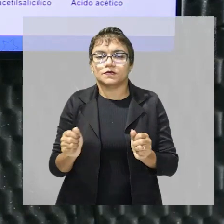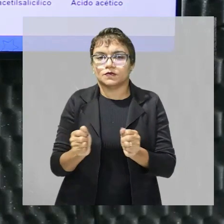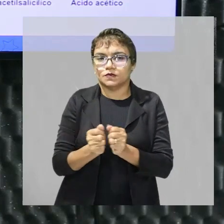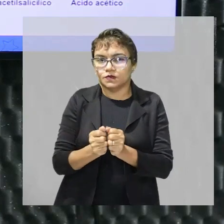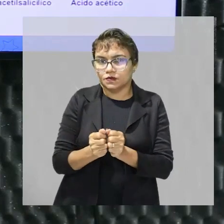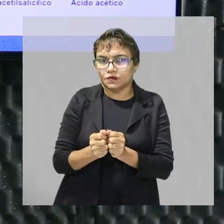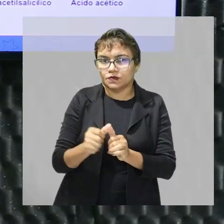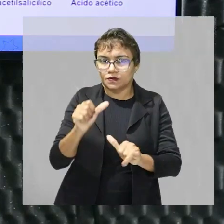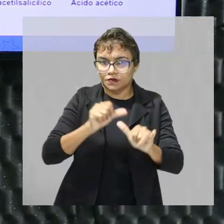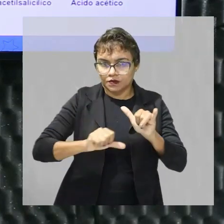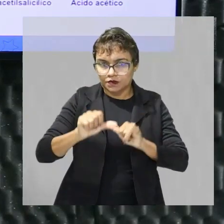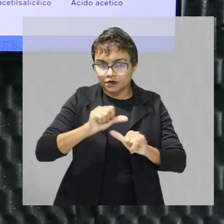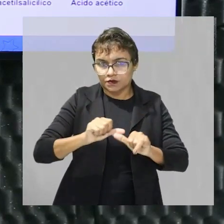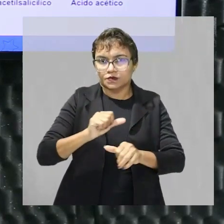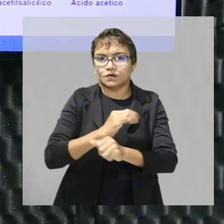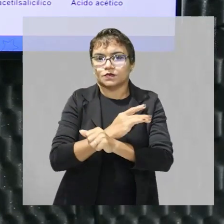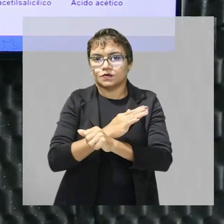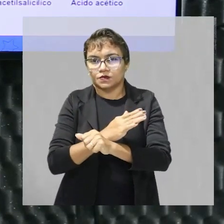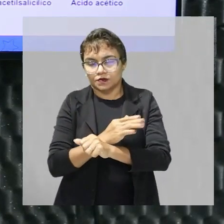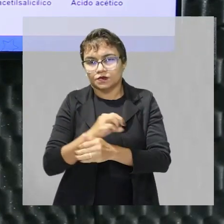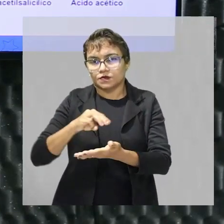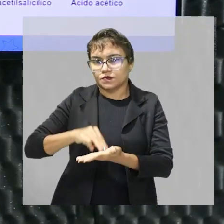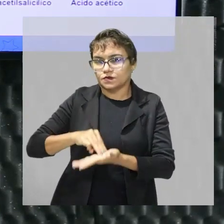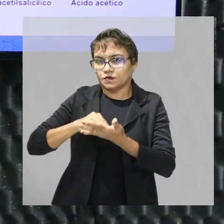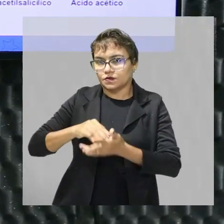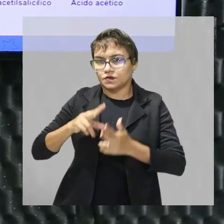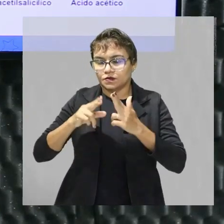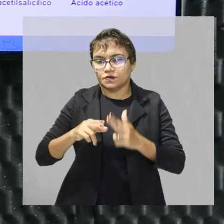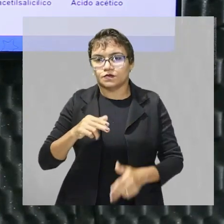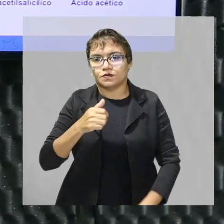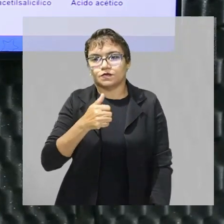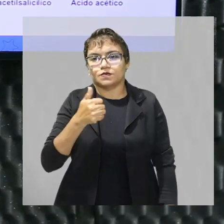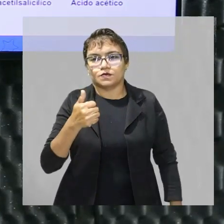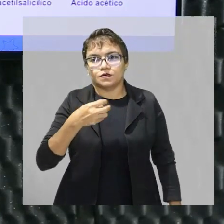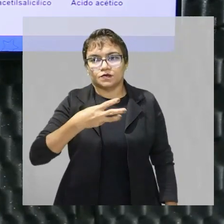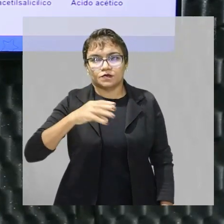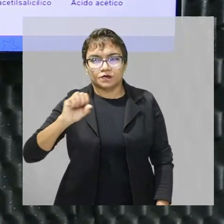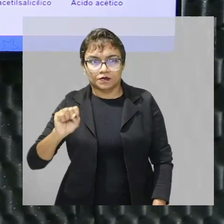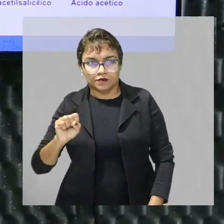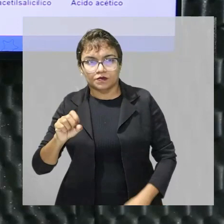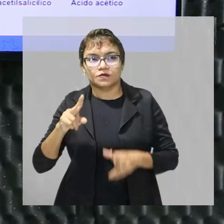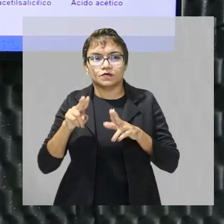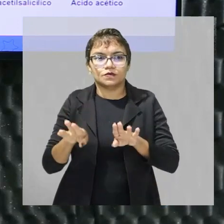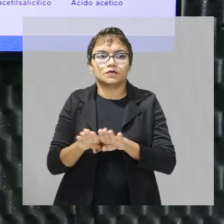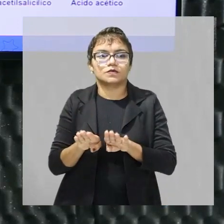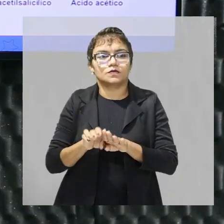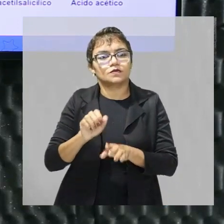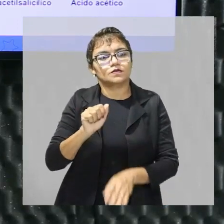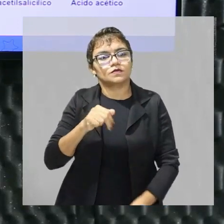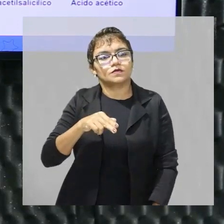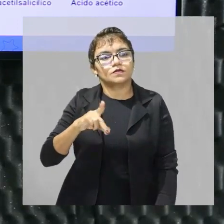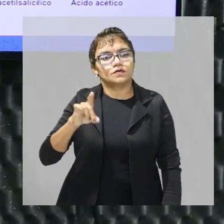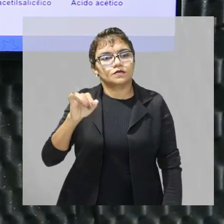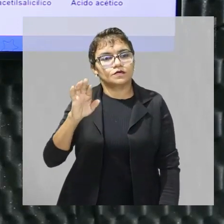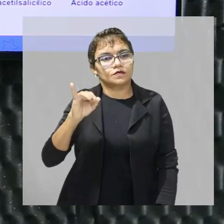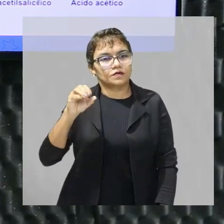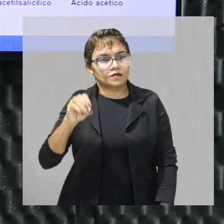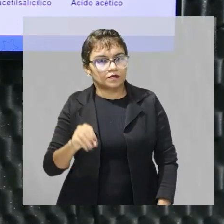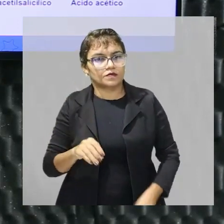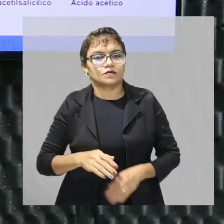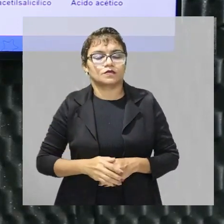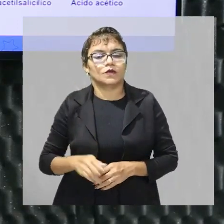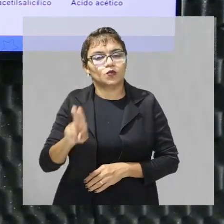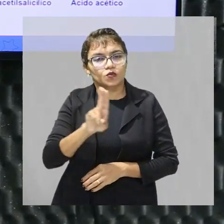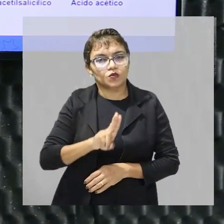ácido salicílico, com massa igual a 138, com anidrido acético, usando o ácido sulfúrico